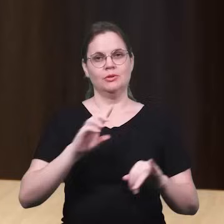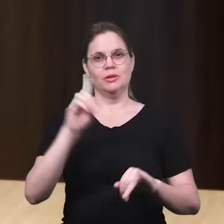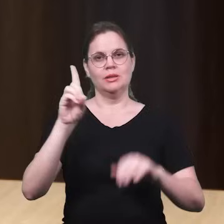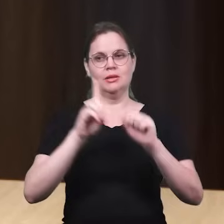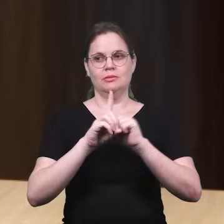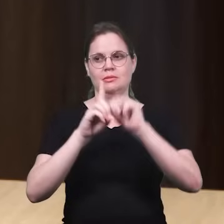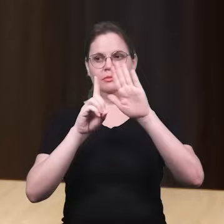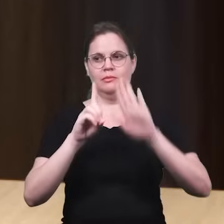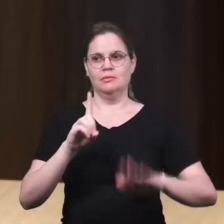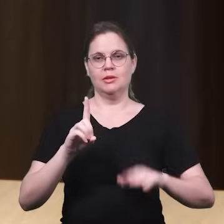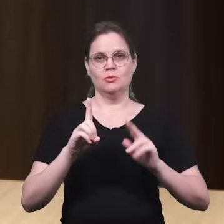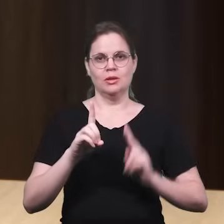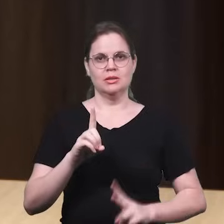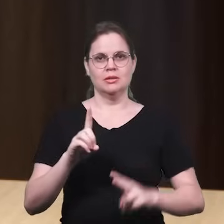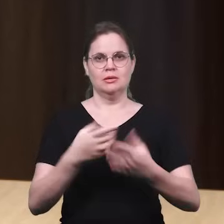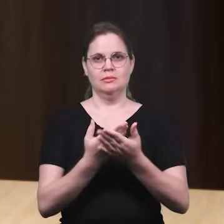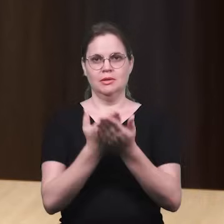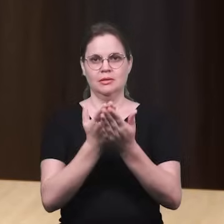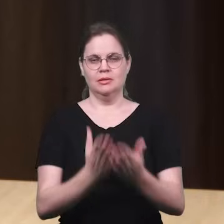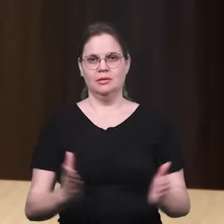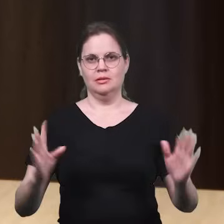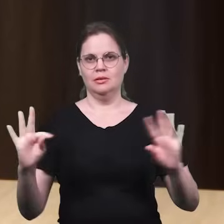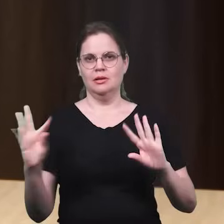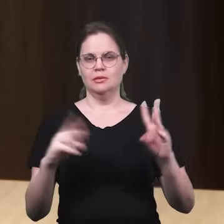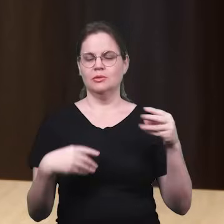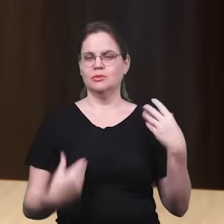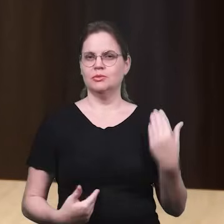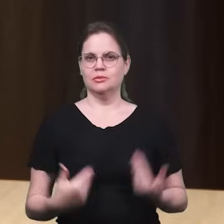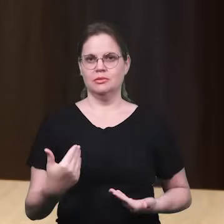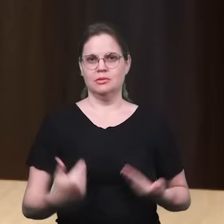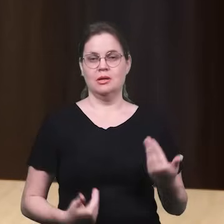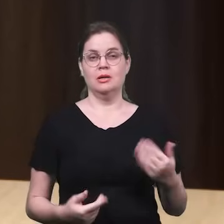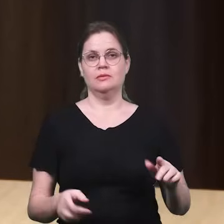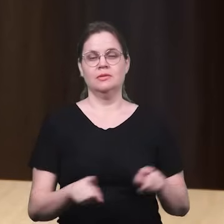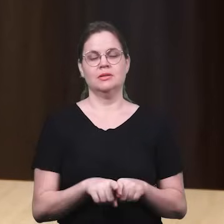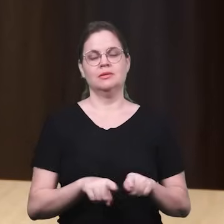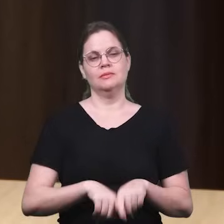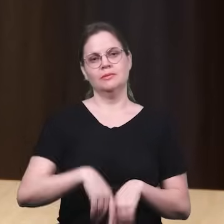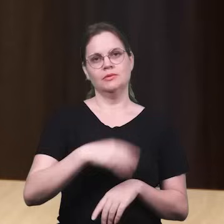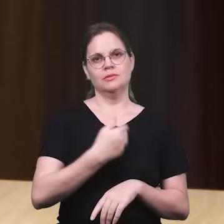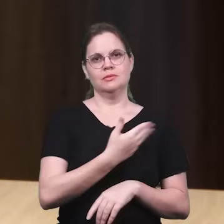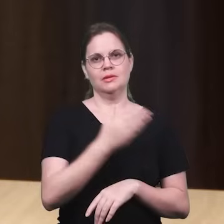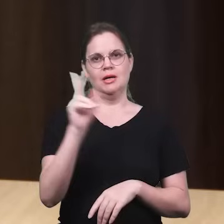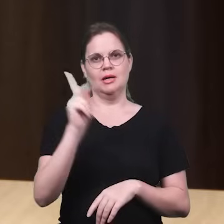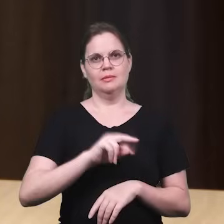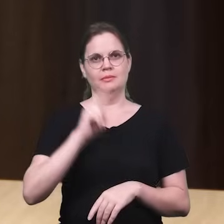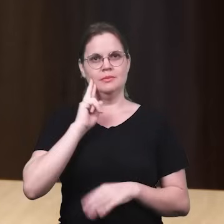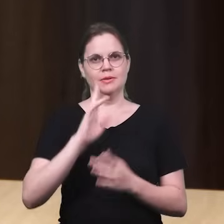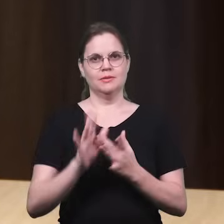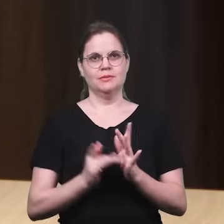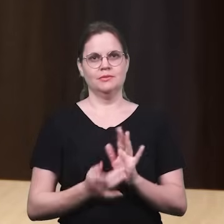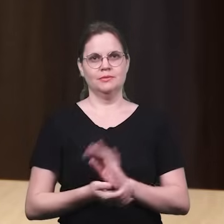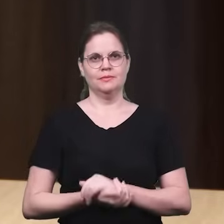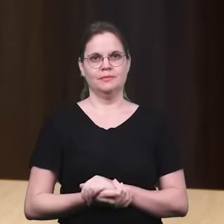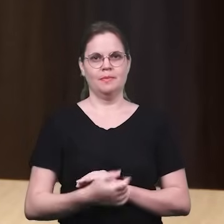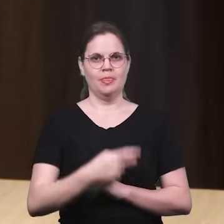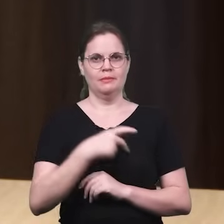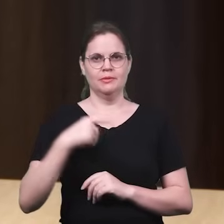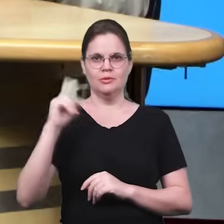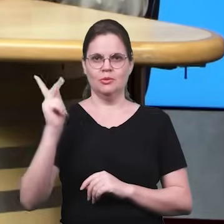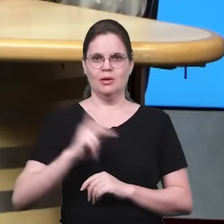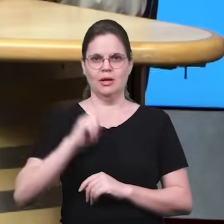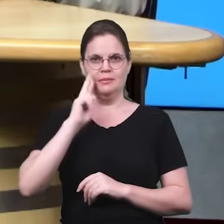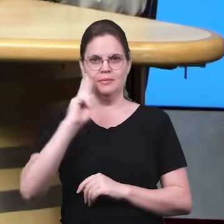assim, abençoar a todos os irmãos, todos os nossos amigos. A paz do Senhor Jesus. A paz do Senhor, pastor